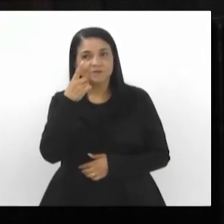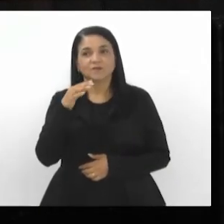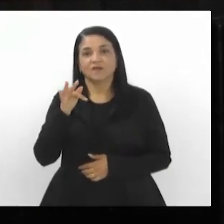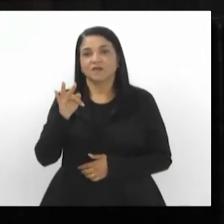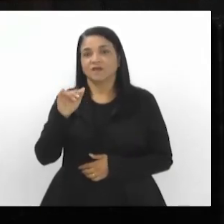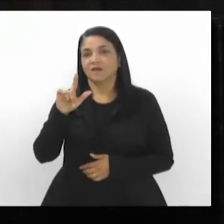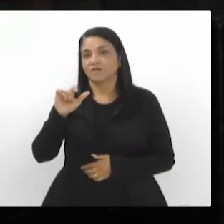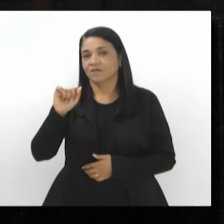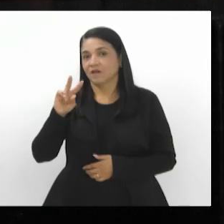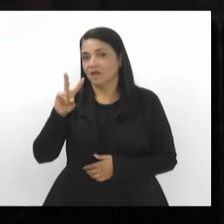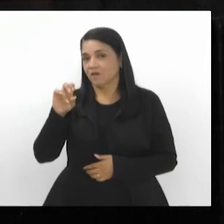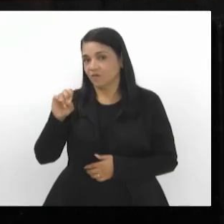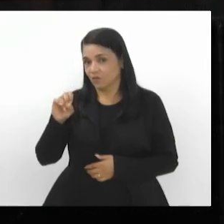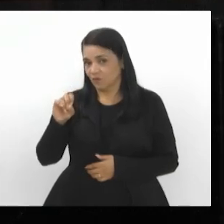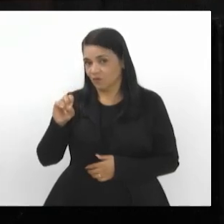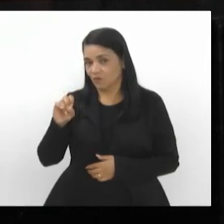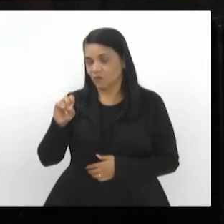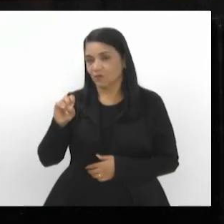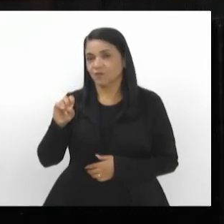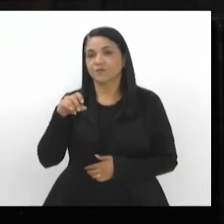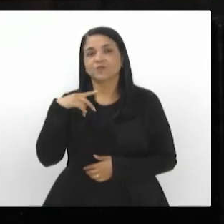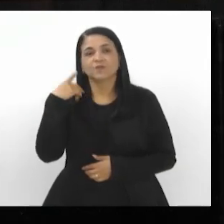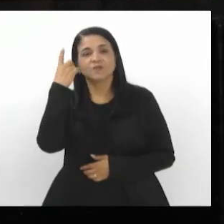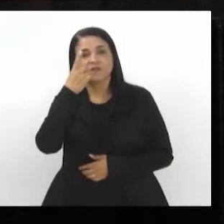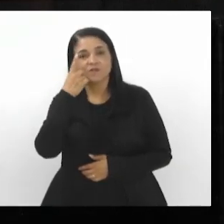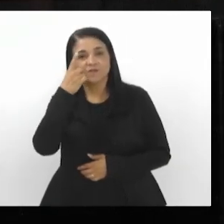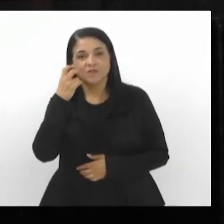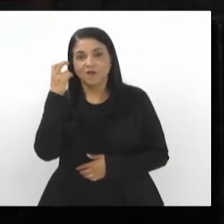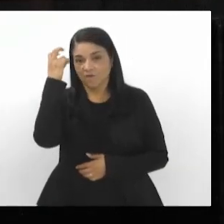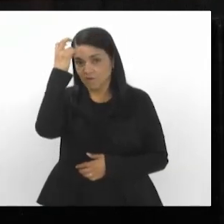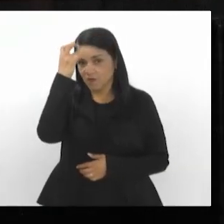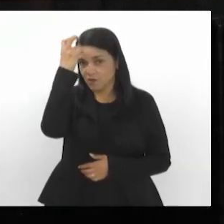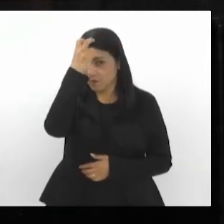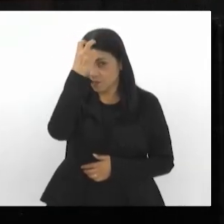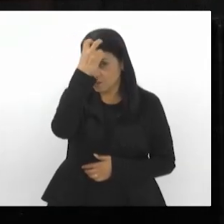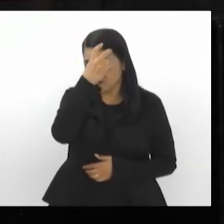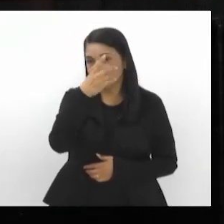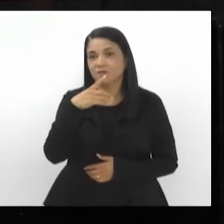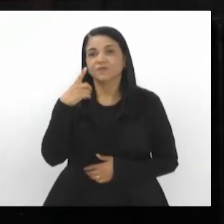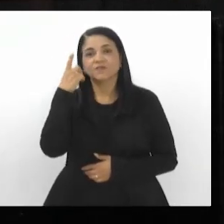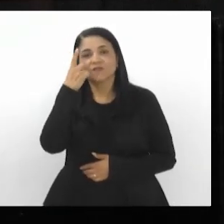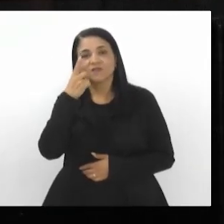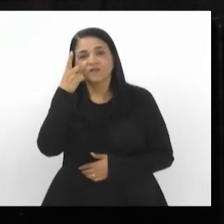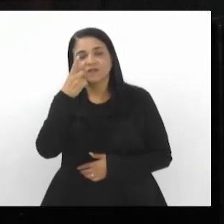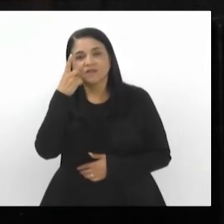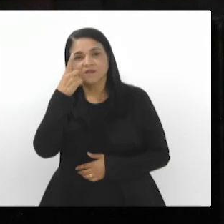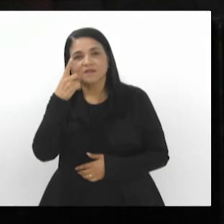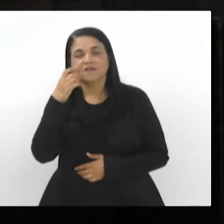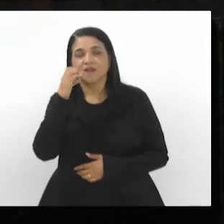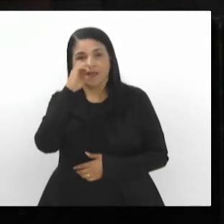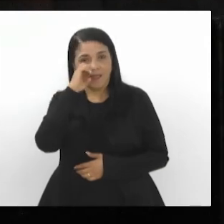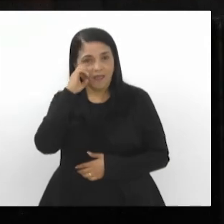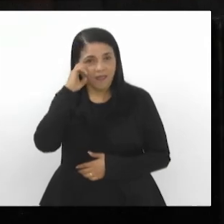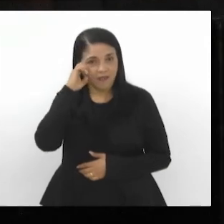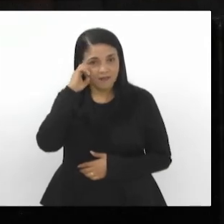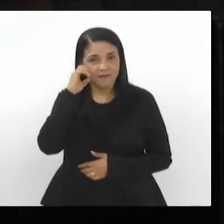Flávio Serafini, deputada Verônica, deputada Élica,